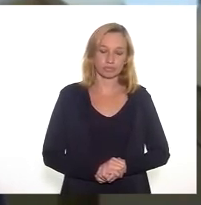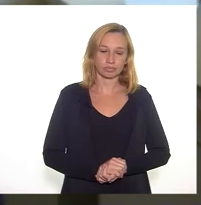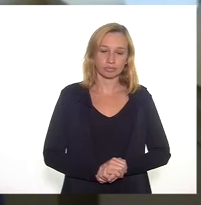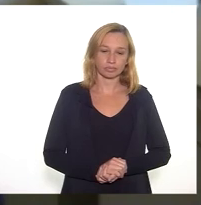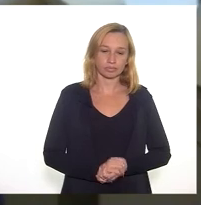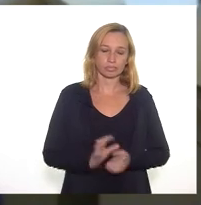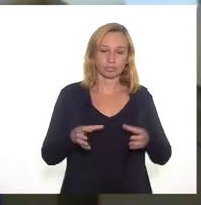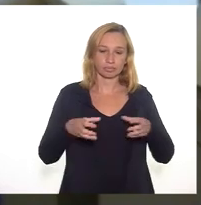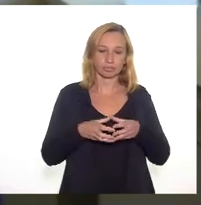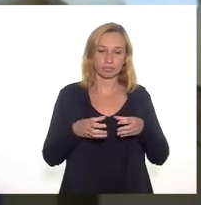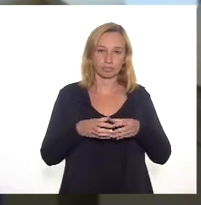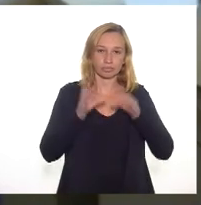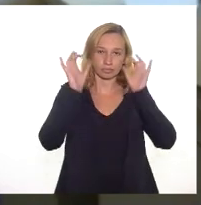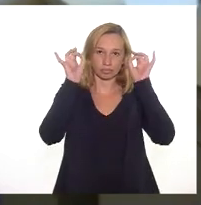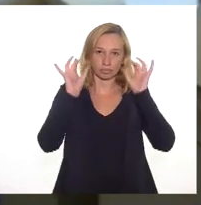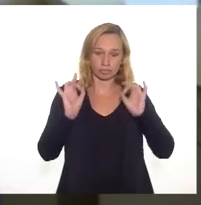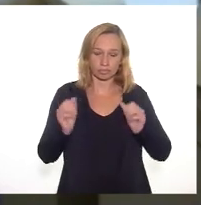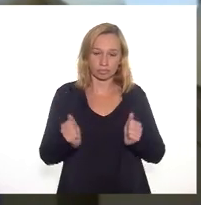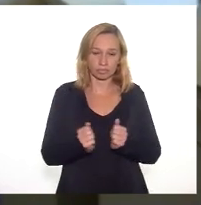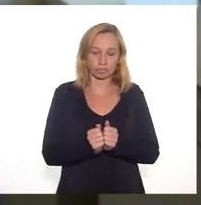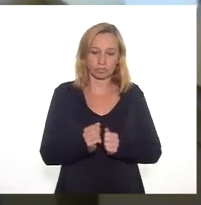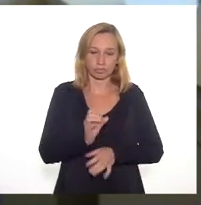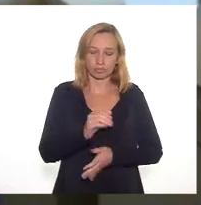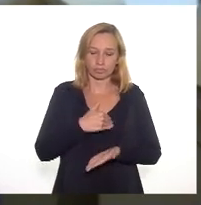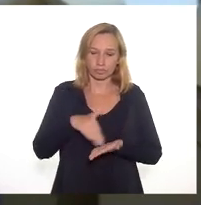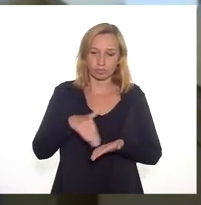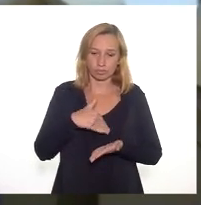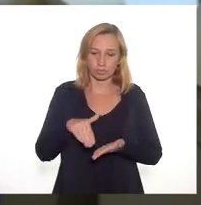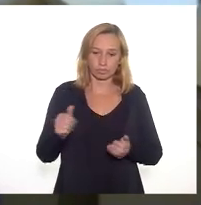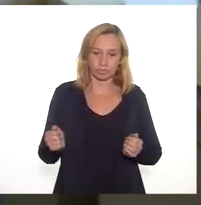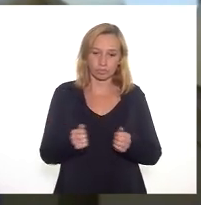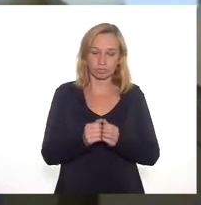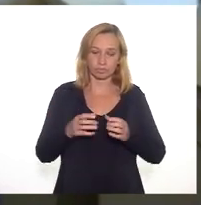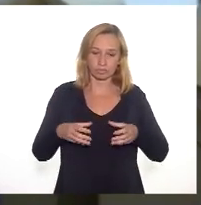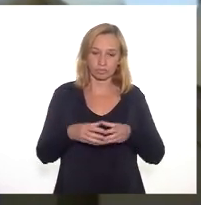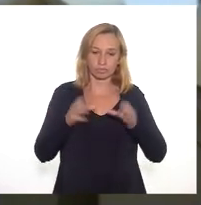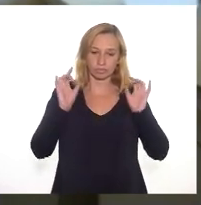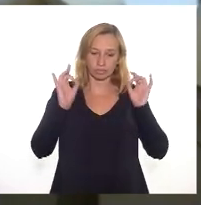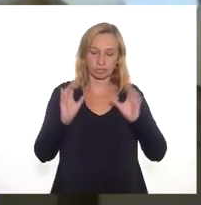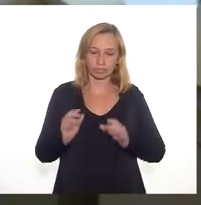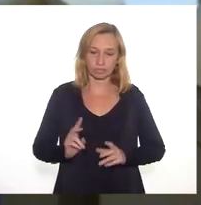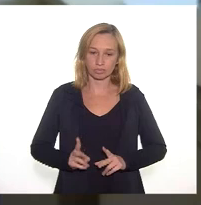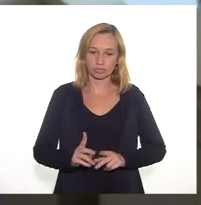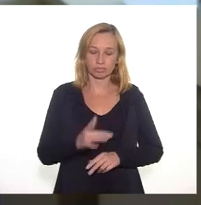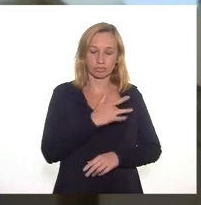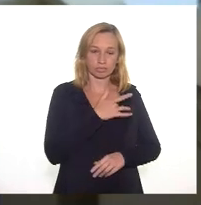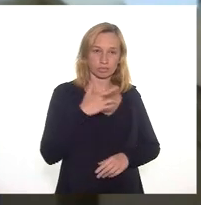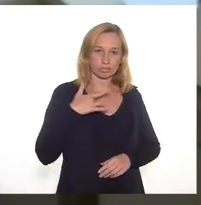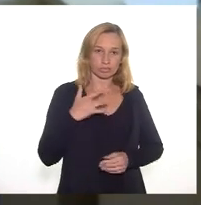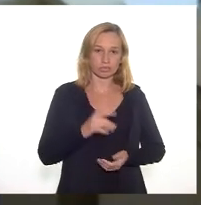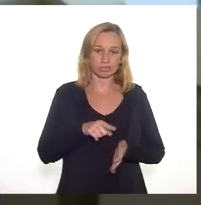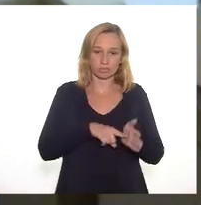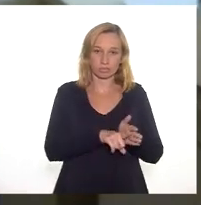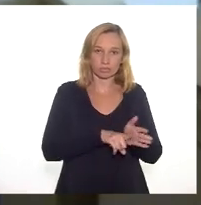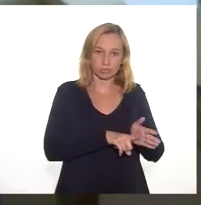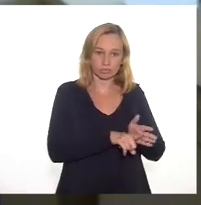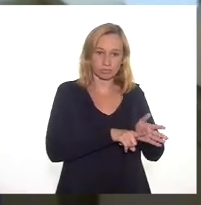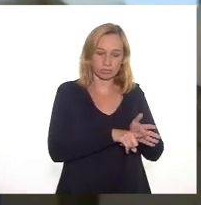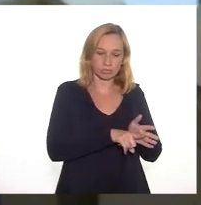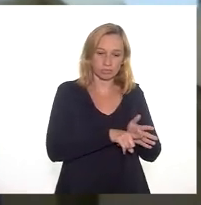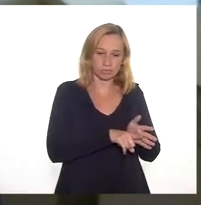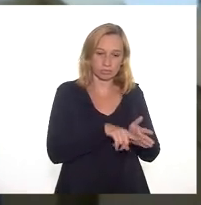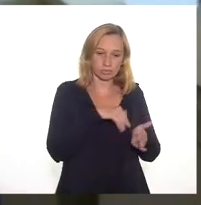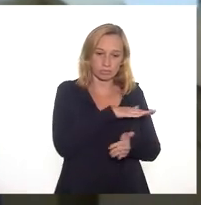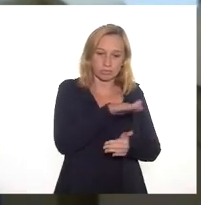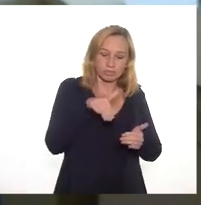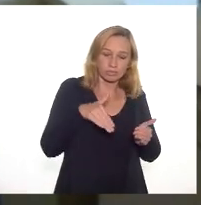presidiu a comissão especial, junto com a secretaria, com a Comissão Permanente de Saúde, para investigar